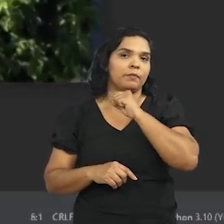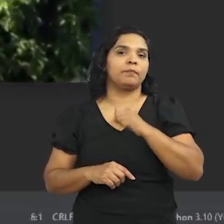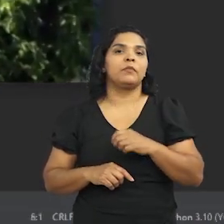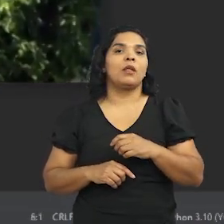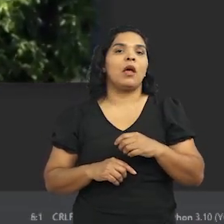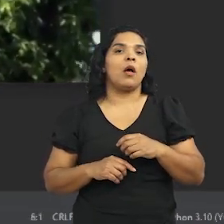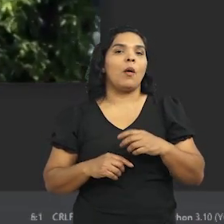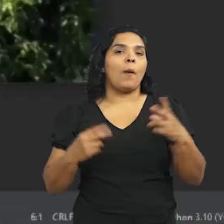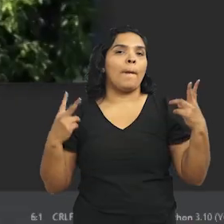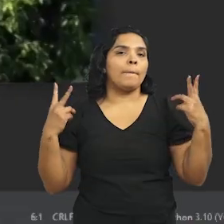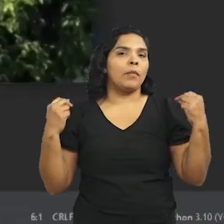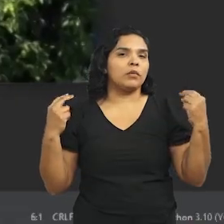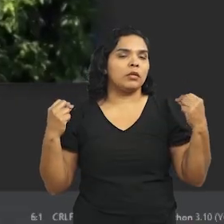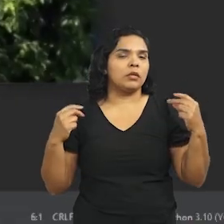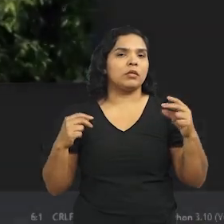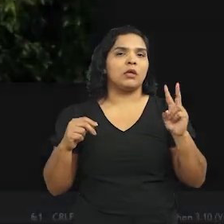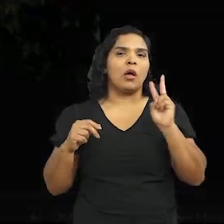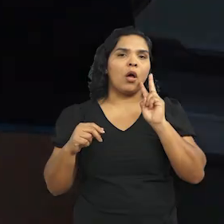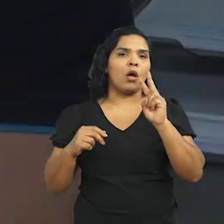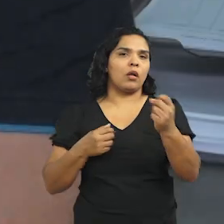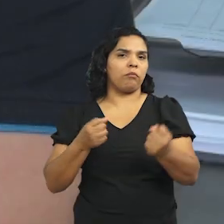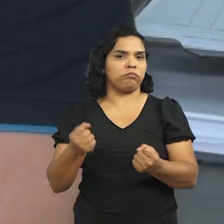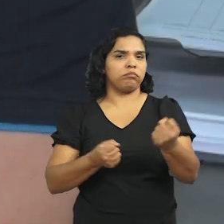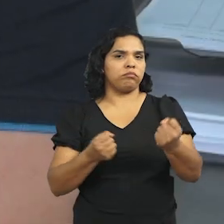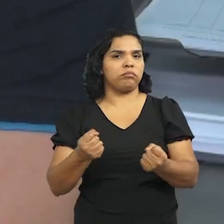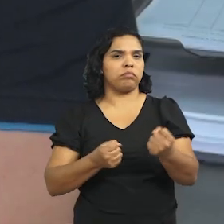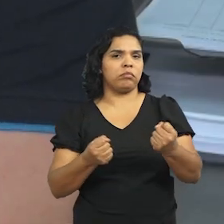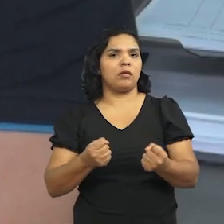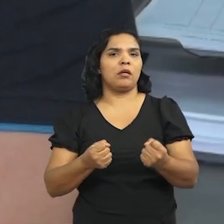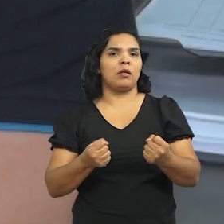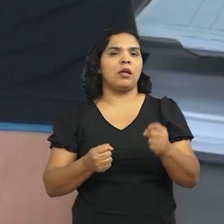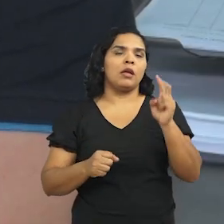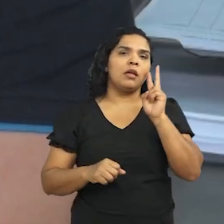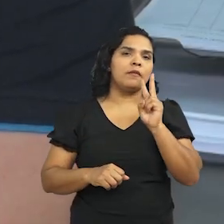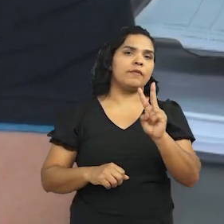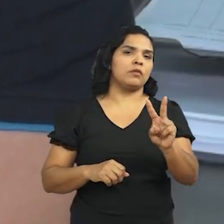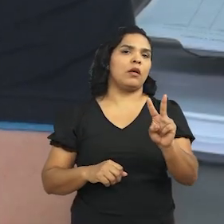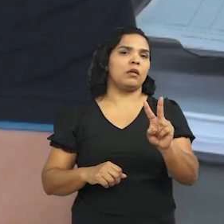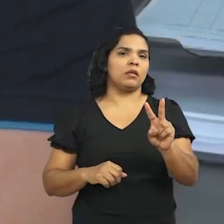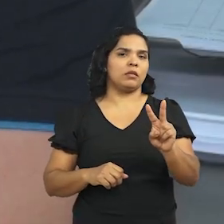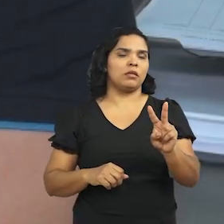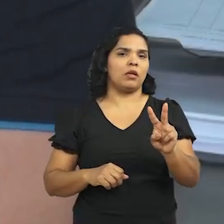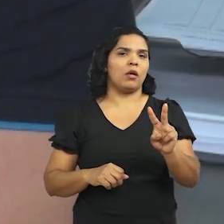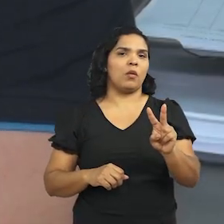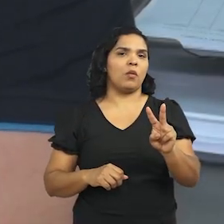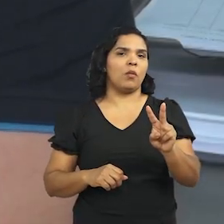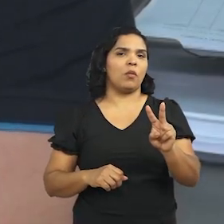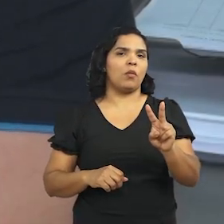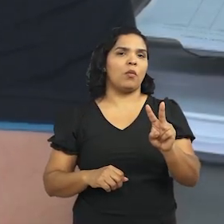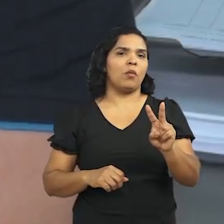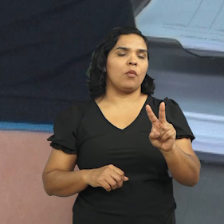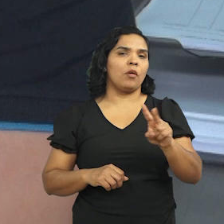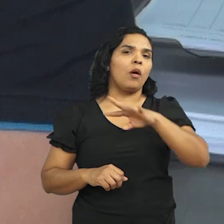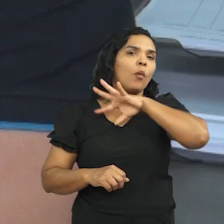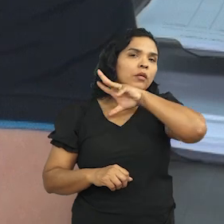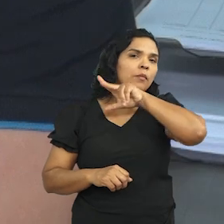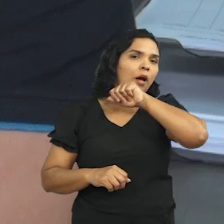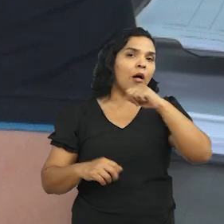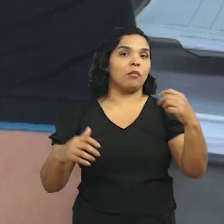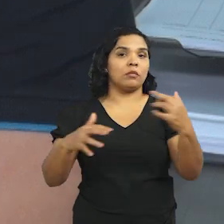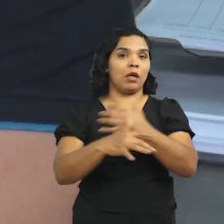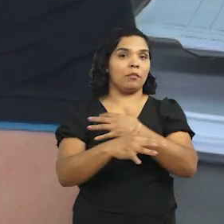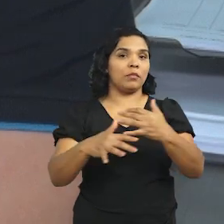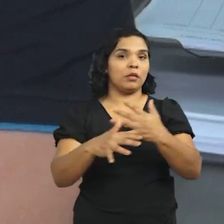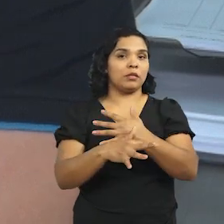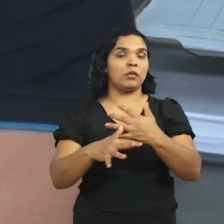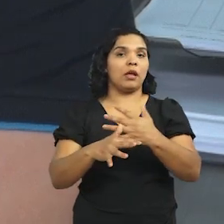resposta rápida. Então, quando o motorista ele visualiza a nossa aplicação, ele visualiza o objeto, que nesse